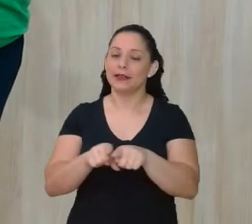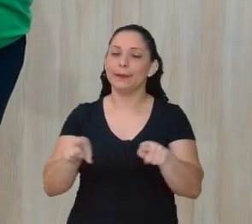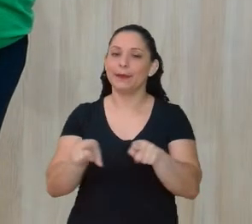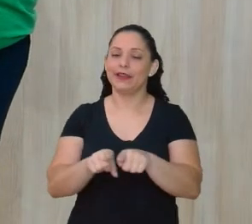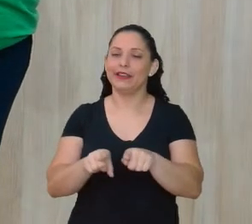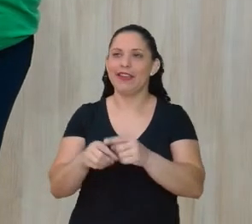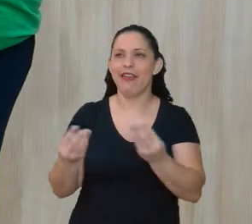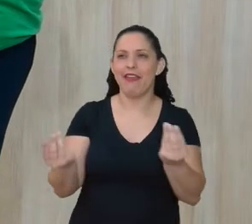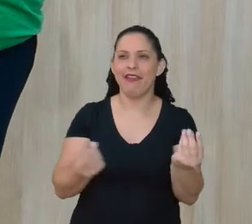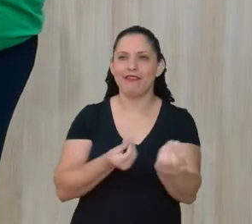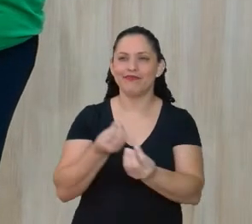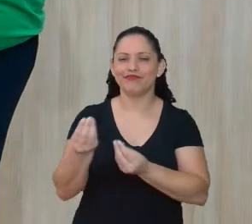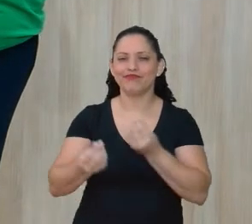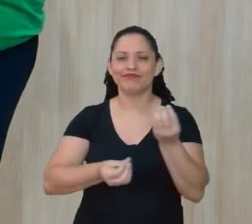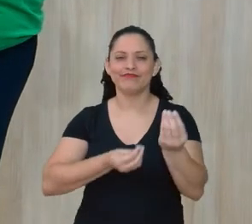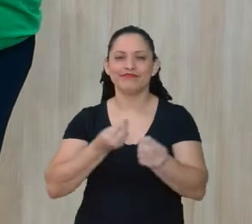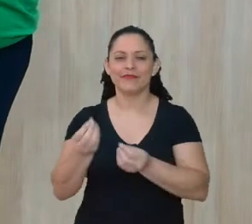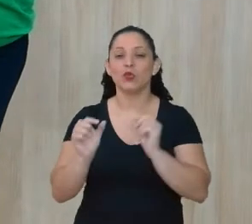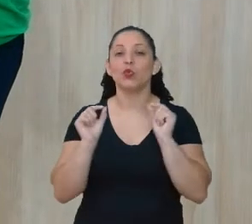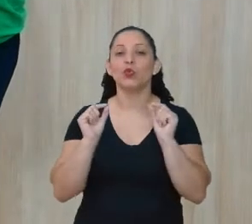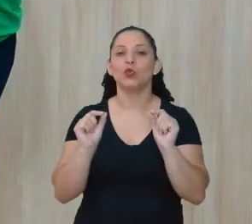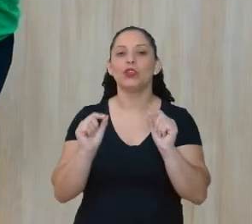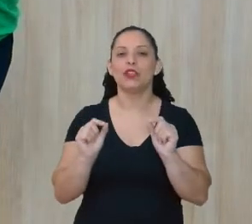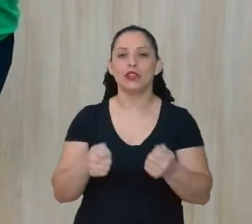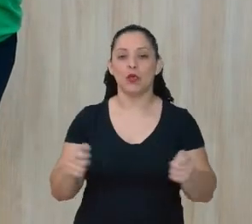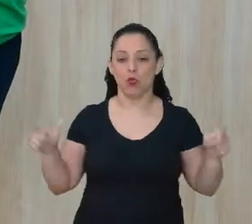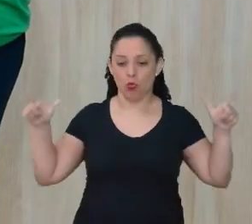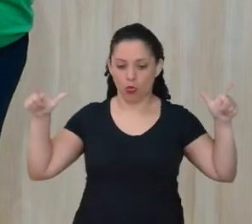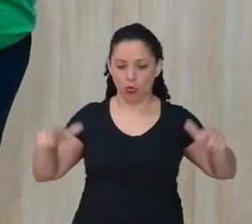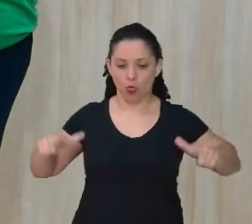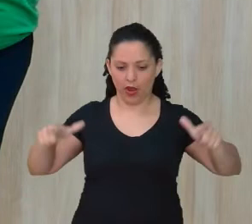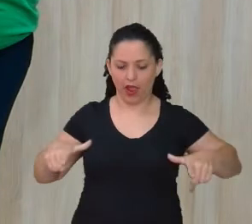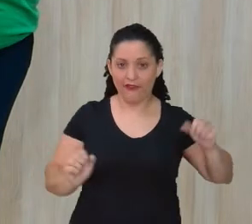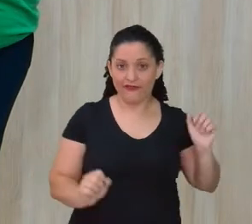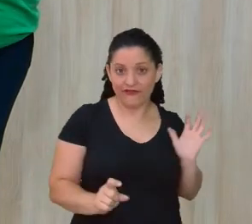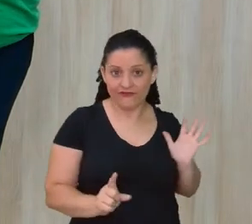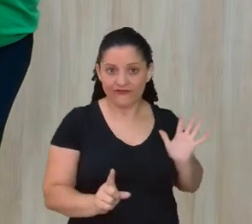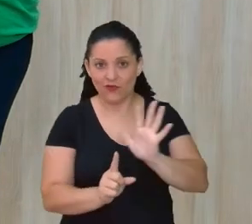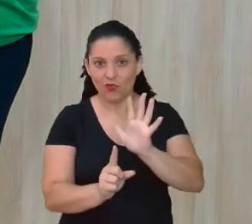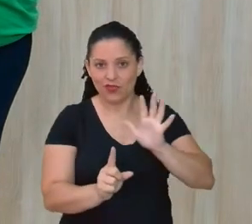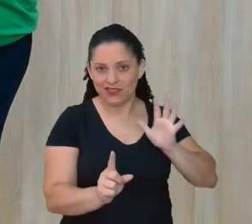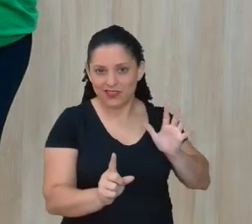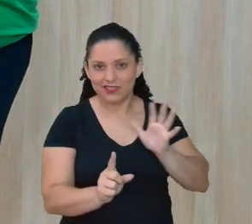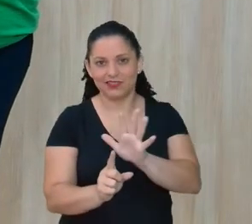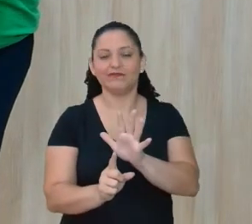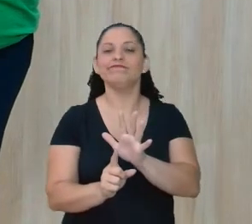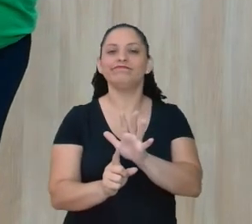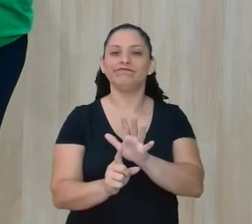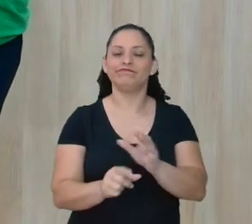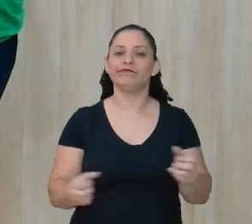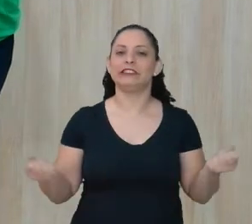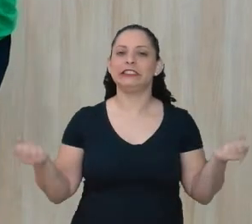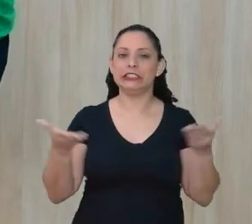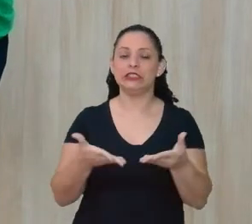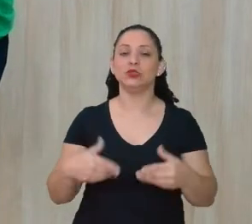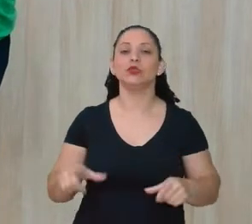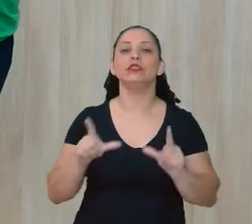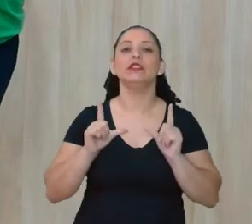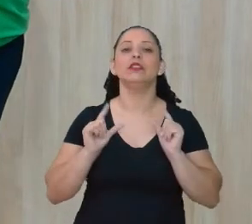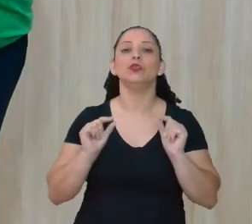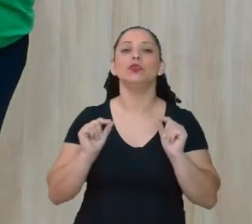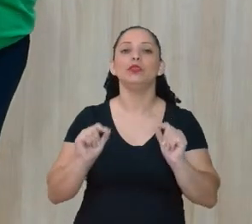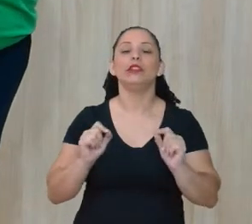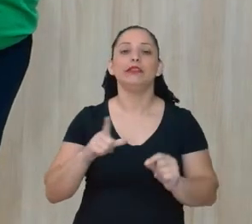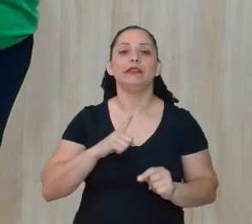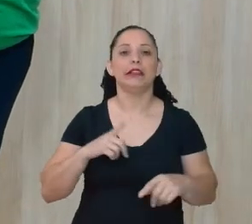é como se fosse, gente, uma pressão do ambiente sobre os seres humanos, né? E isso causa o quê? Uma diminuição